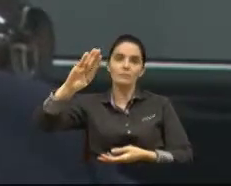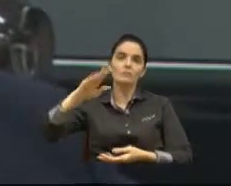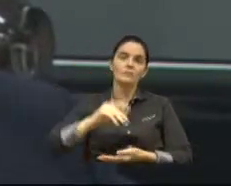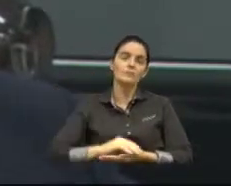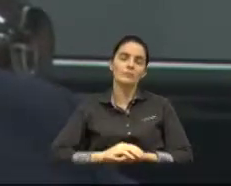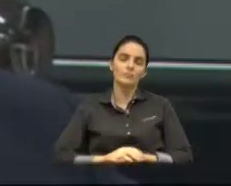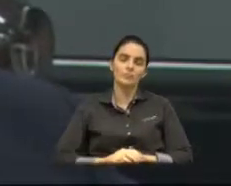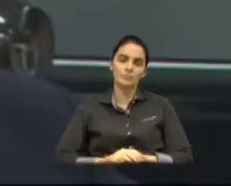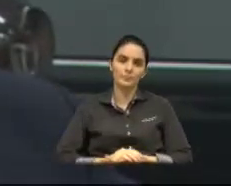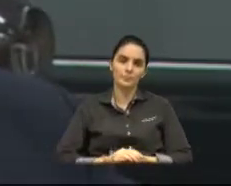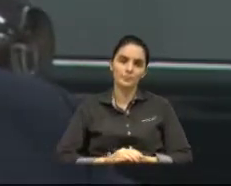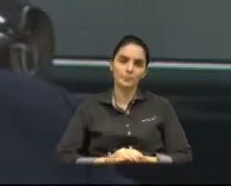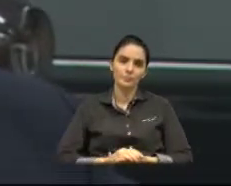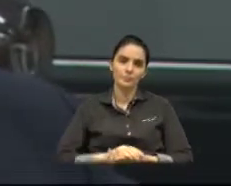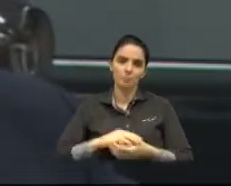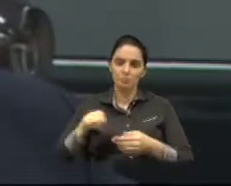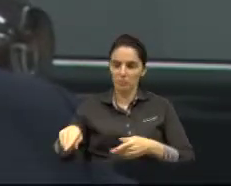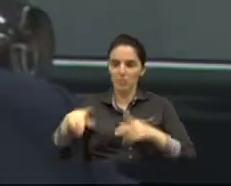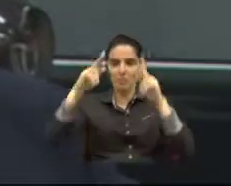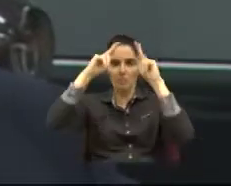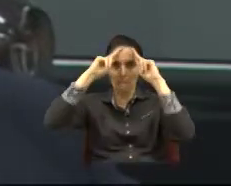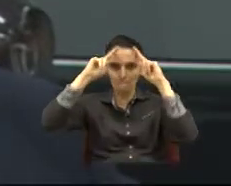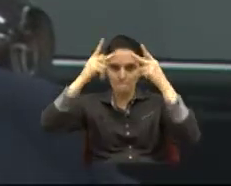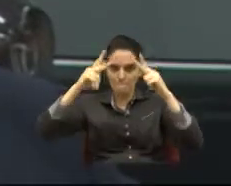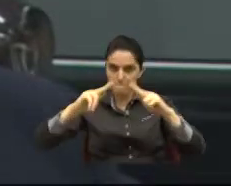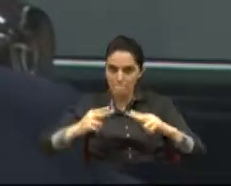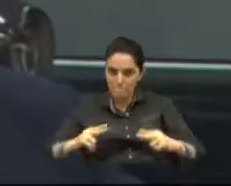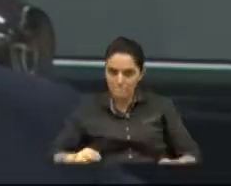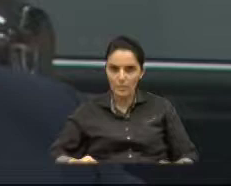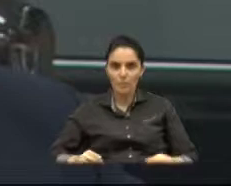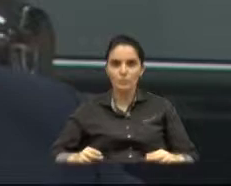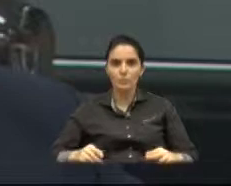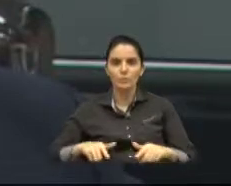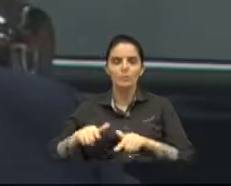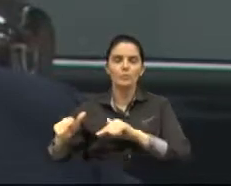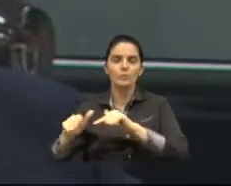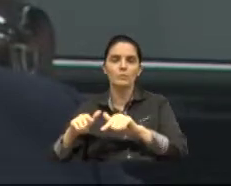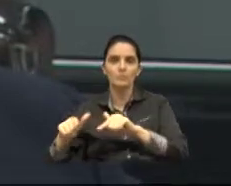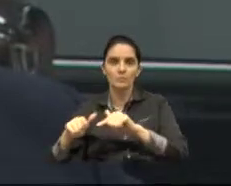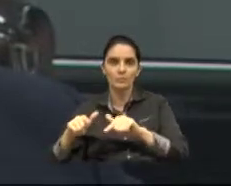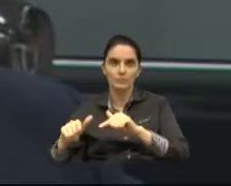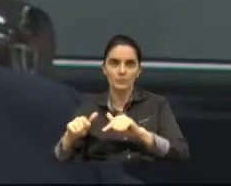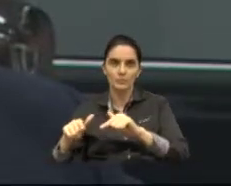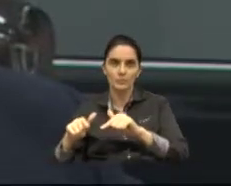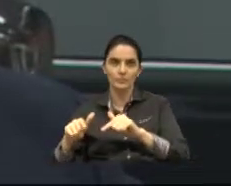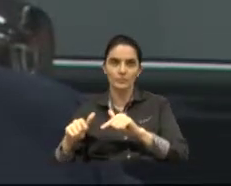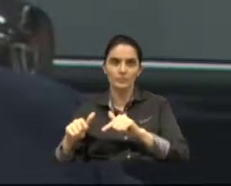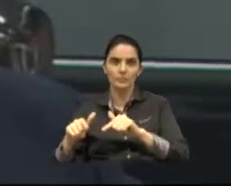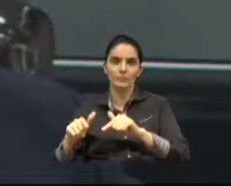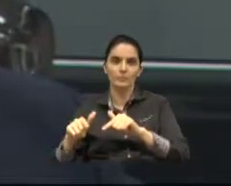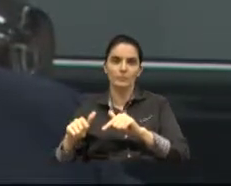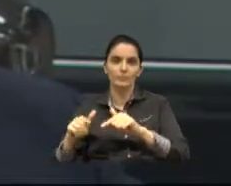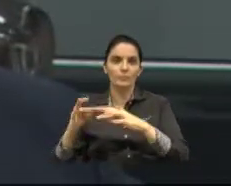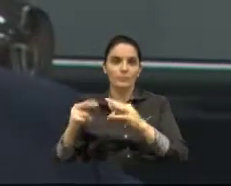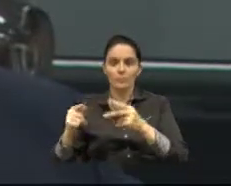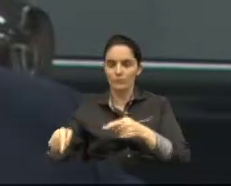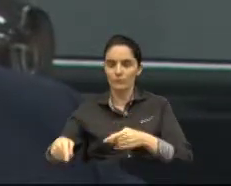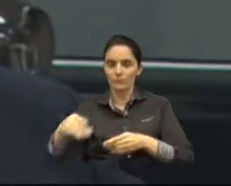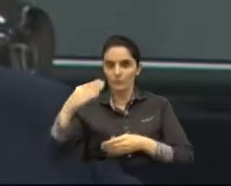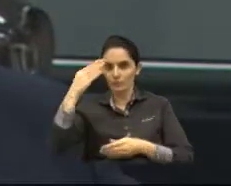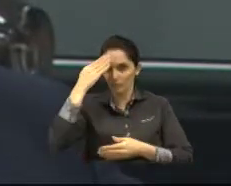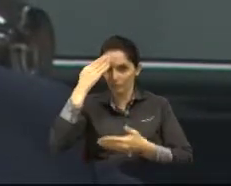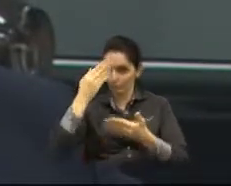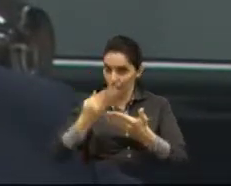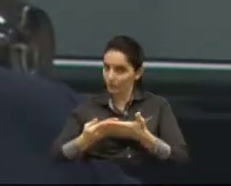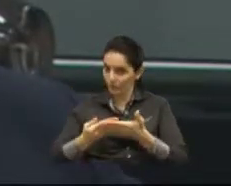pela humildade que ele sempre teve, pelo trabalho e naquilo que ele acreditava, todos